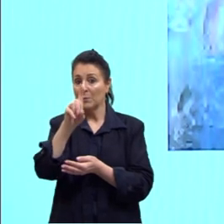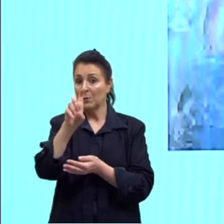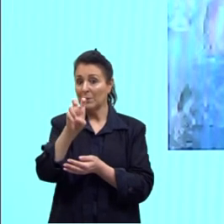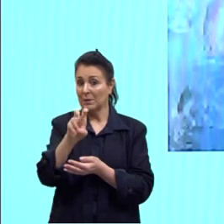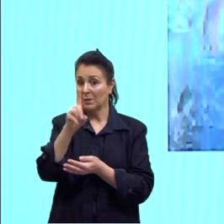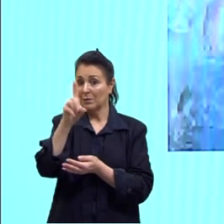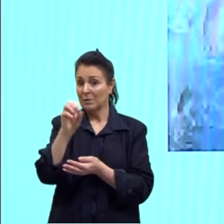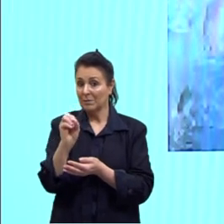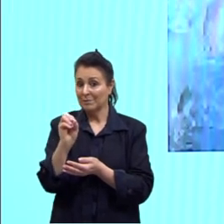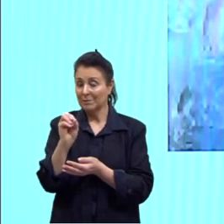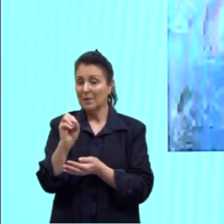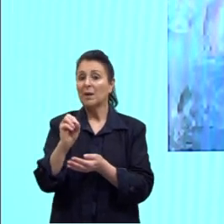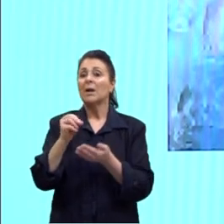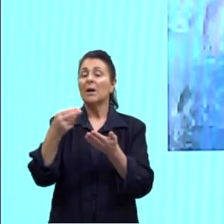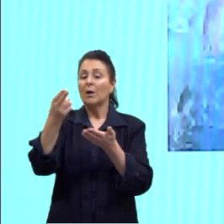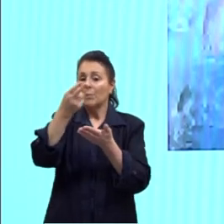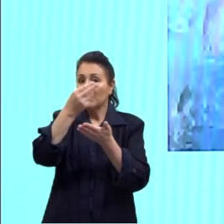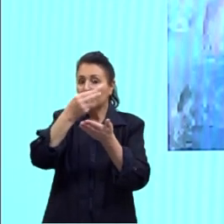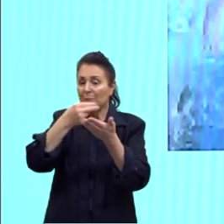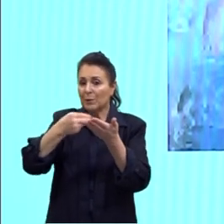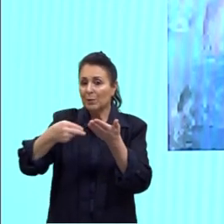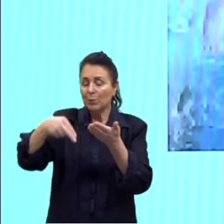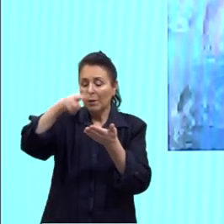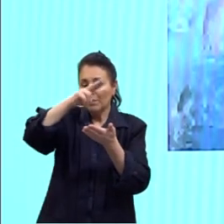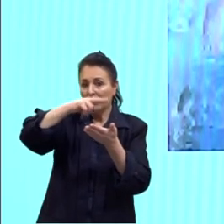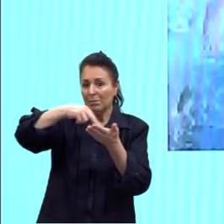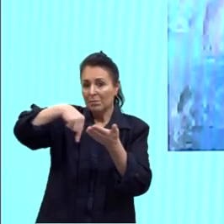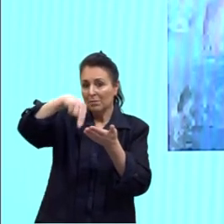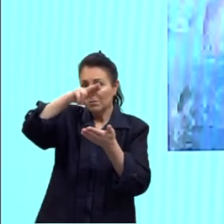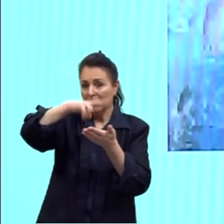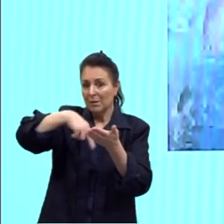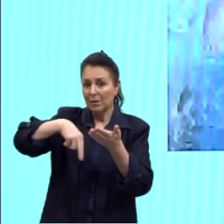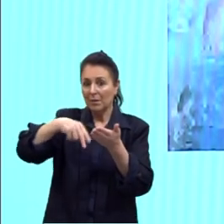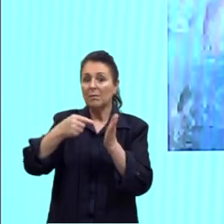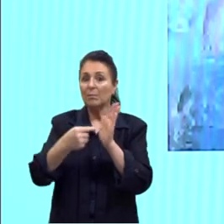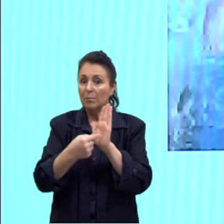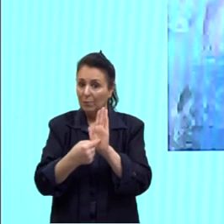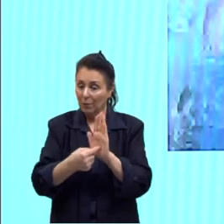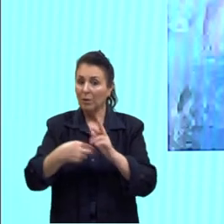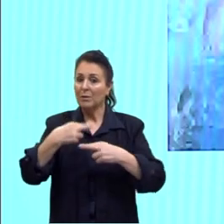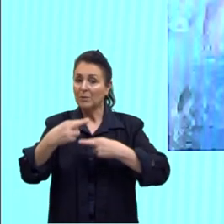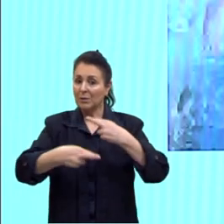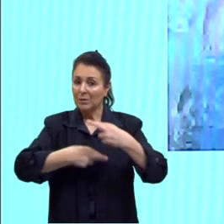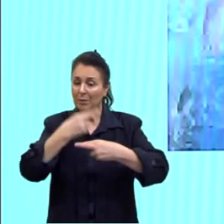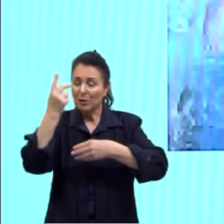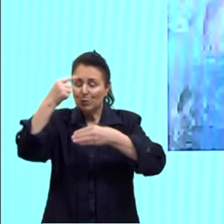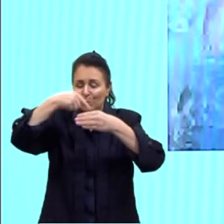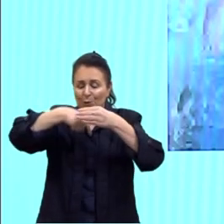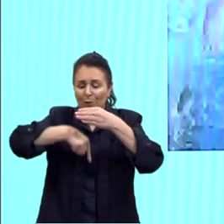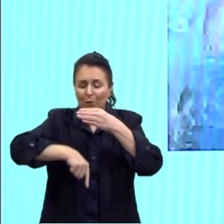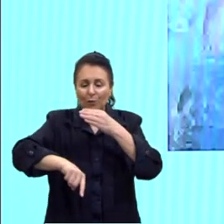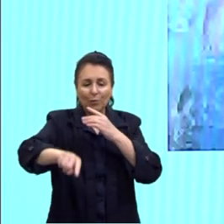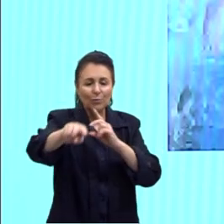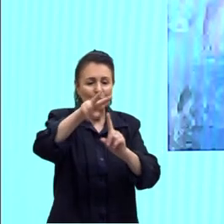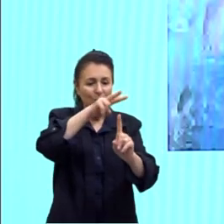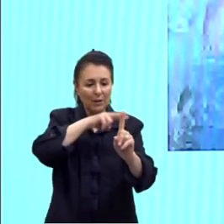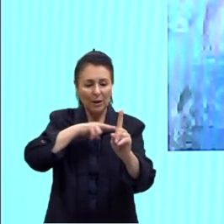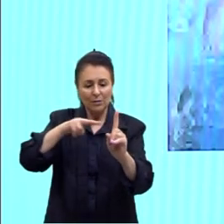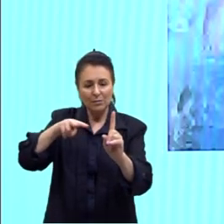que aponta para essas características da pintura renascentista é a de profundidade de